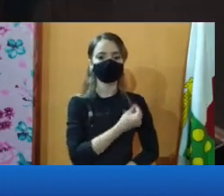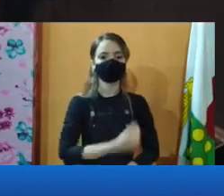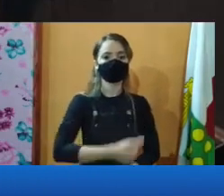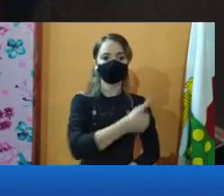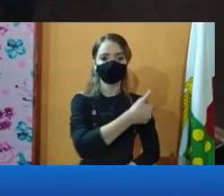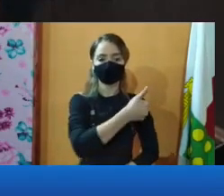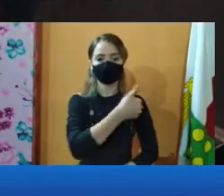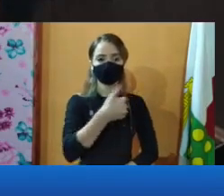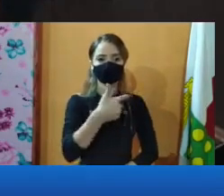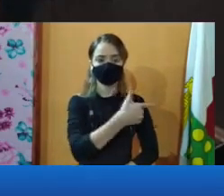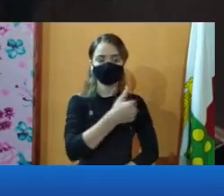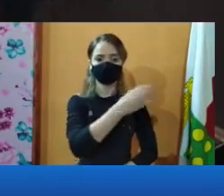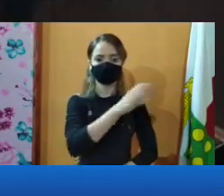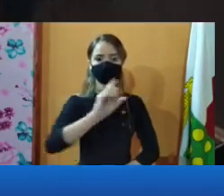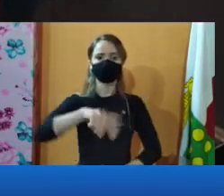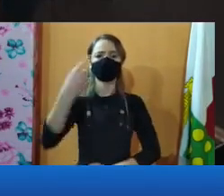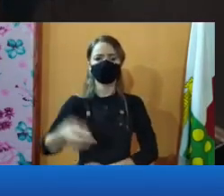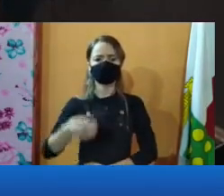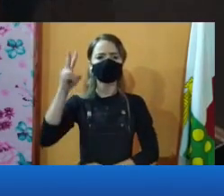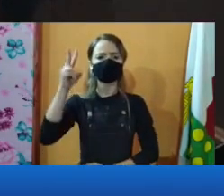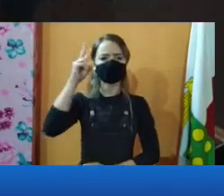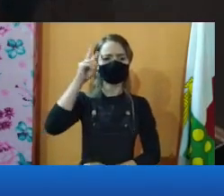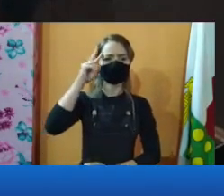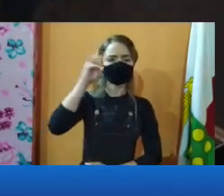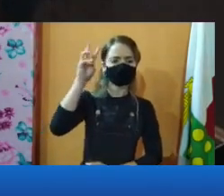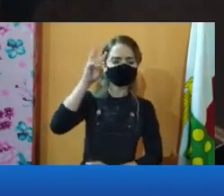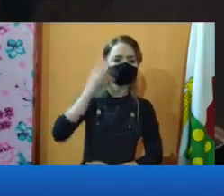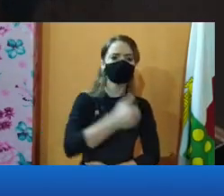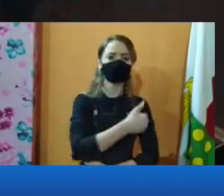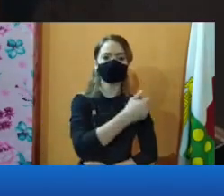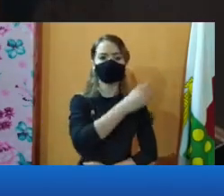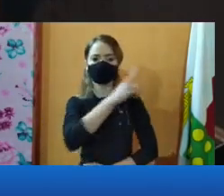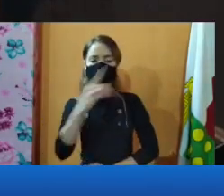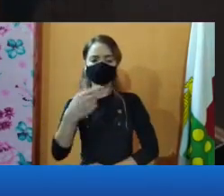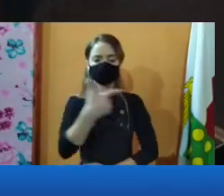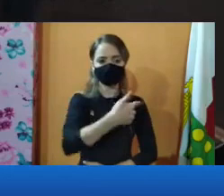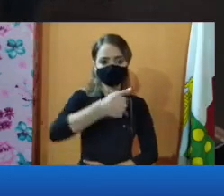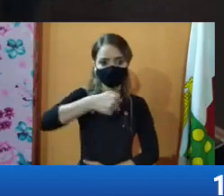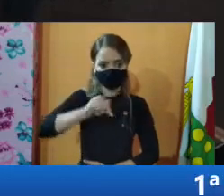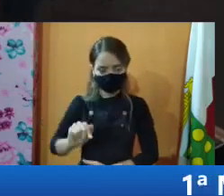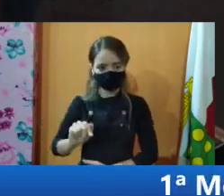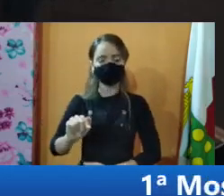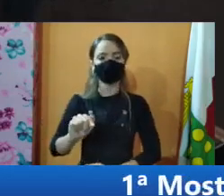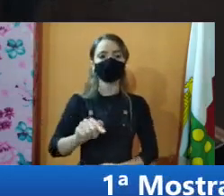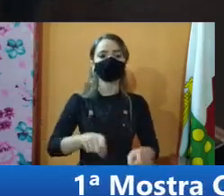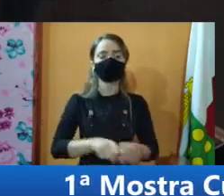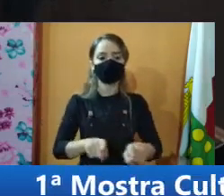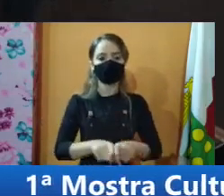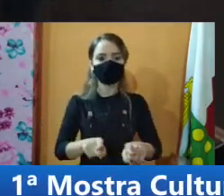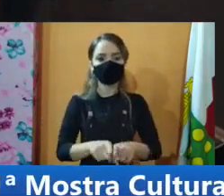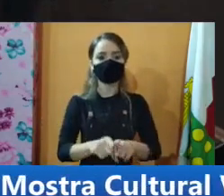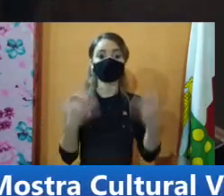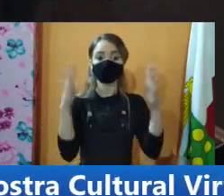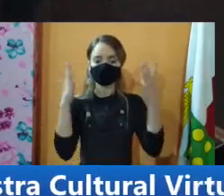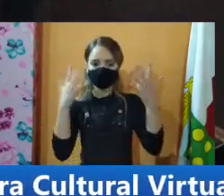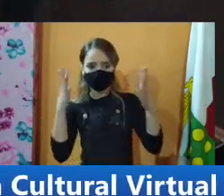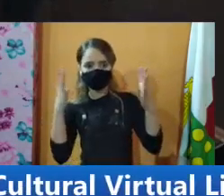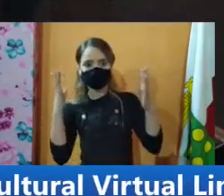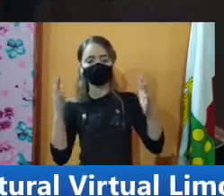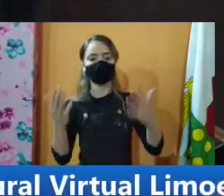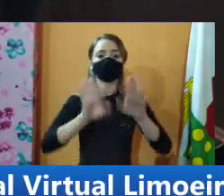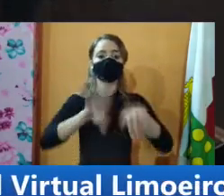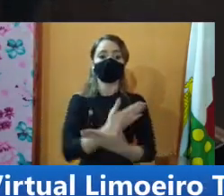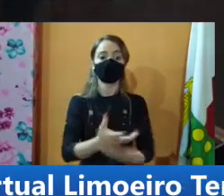aniversário da nossa cidade, que é na próxima terça-feira, dia 27. Porém, há quase uma semana, nós estamos celebrando esse momento.